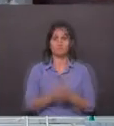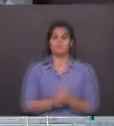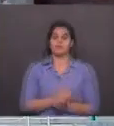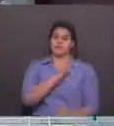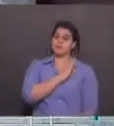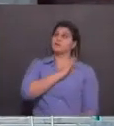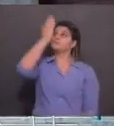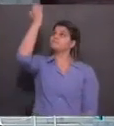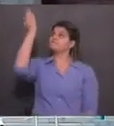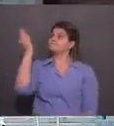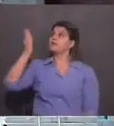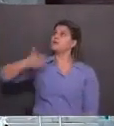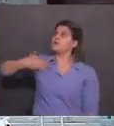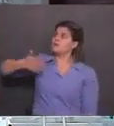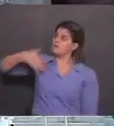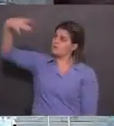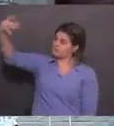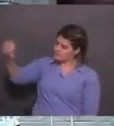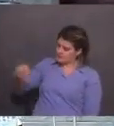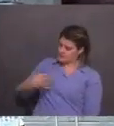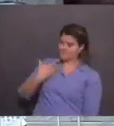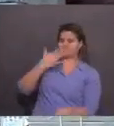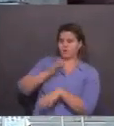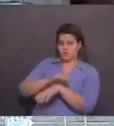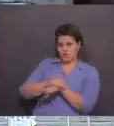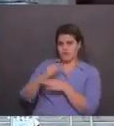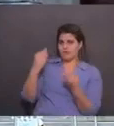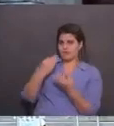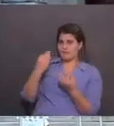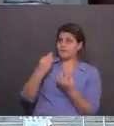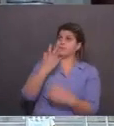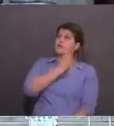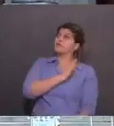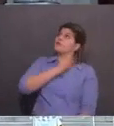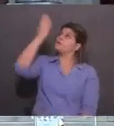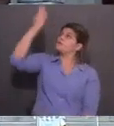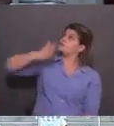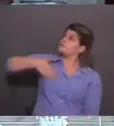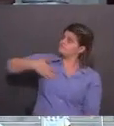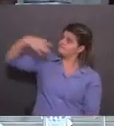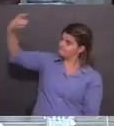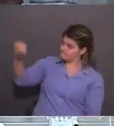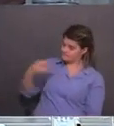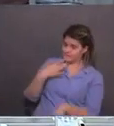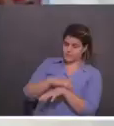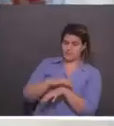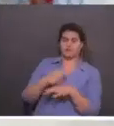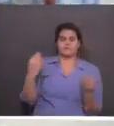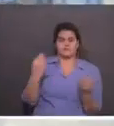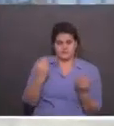Senhor, tem compaixão de mim que sou pecador. Senhor, tem compaixão de mim que sou